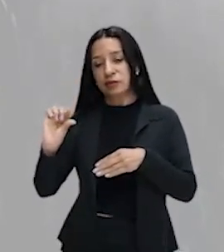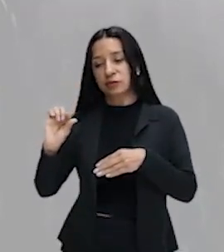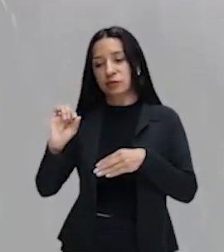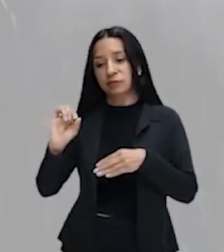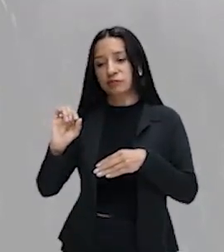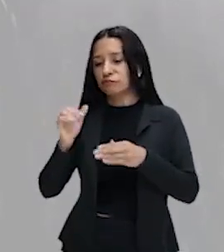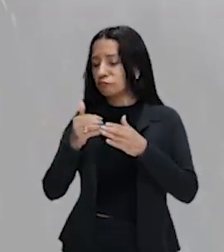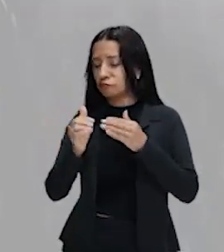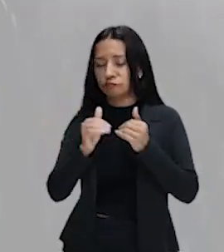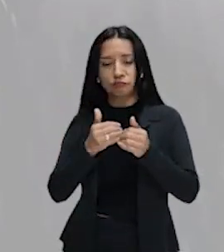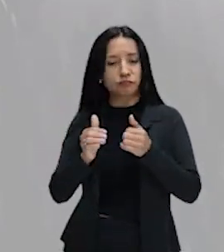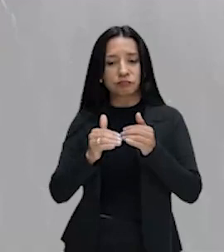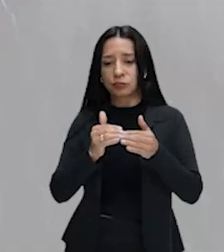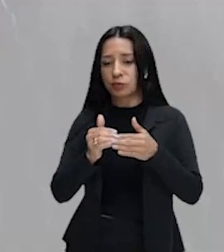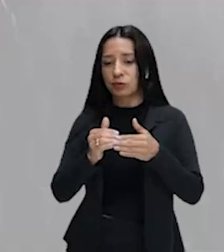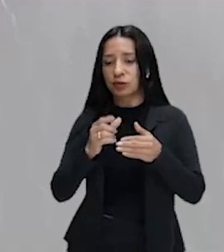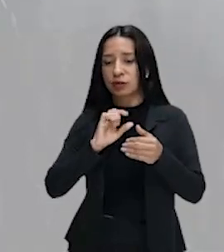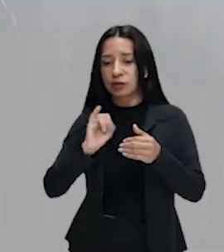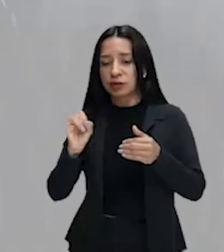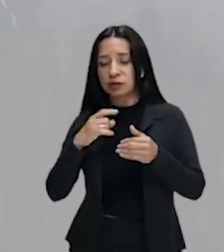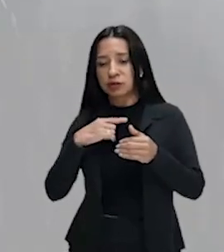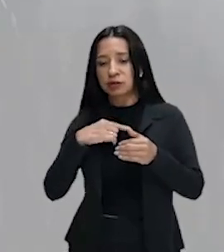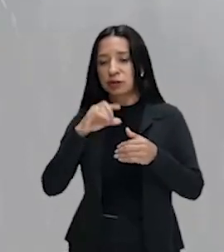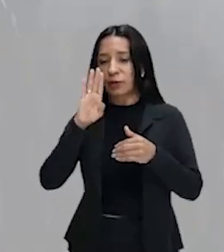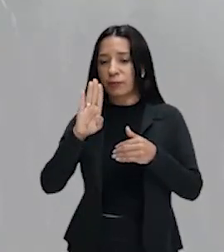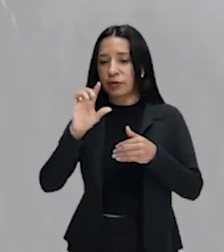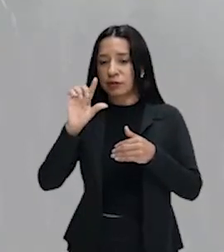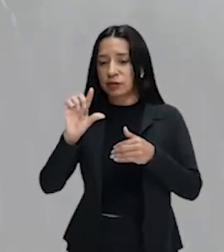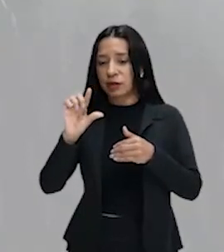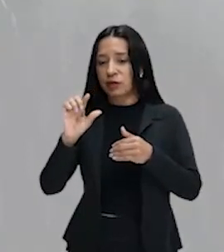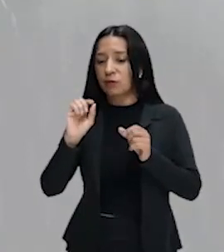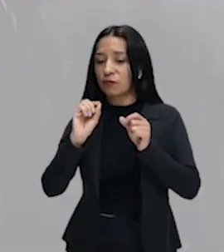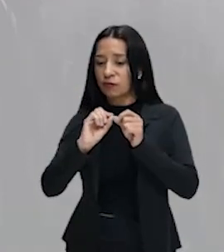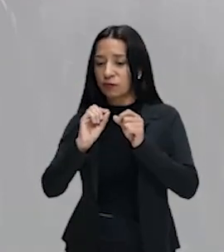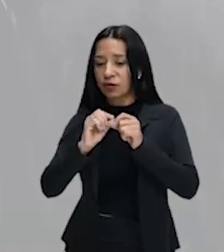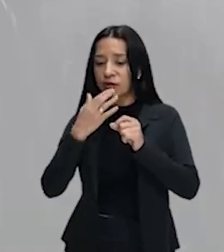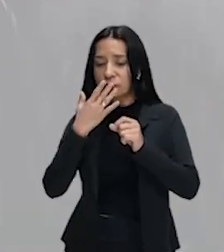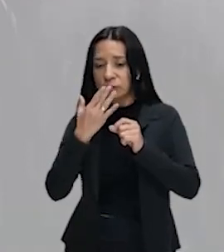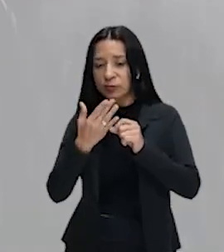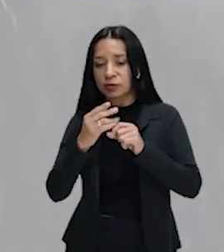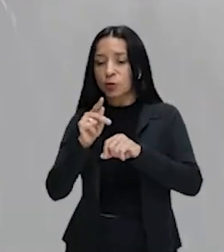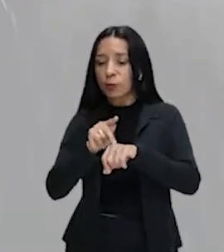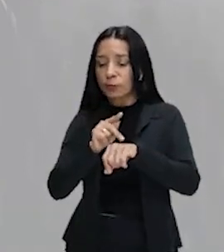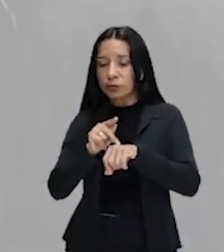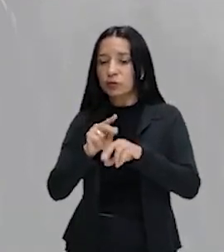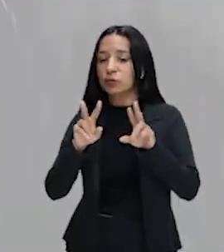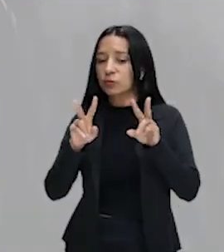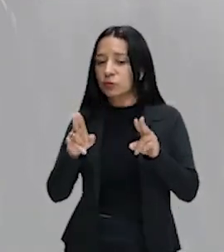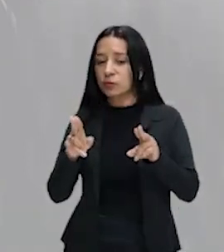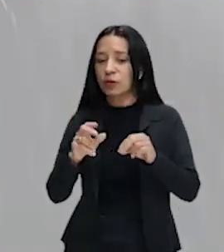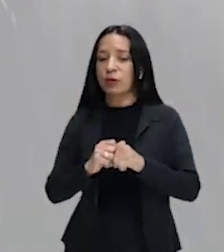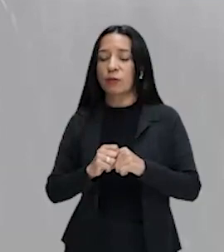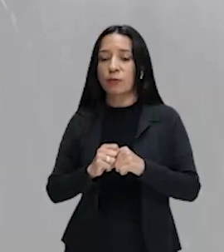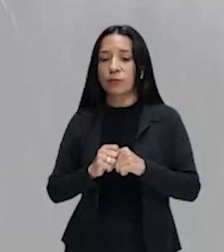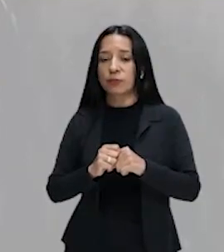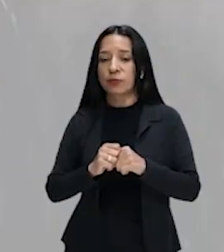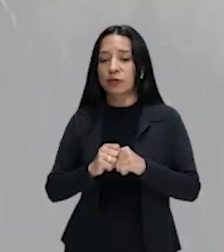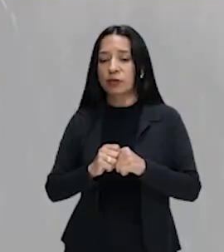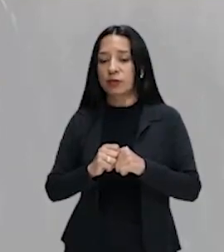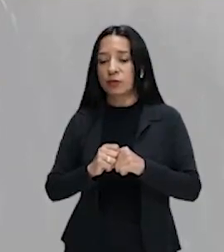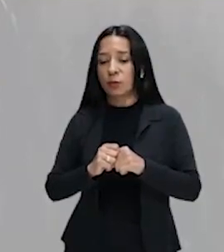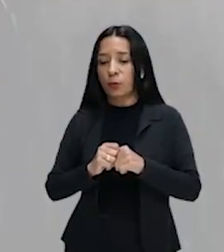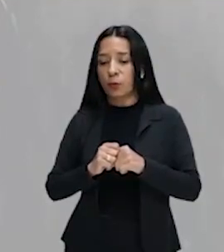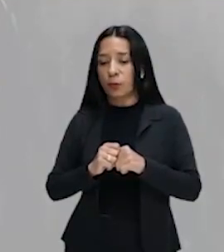ele já vai produzir o pigmento preto do mesmo jeito. O alelo Ezão diz que vai depositar esse pigmento, ou